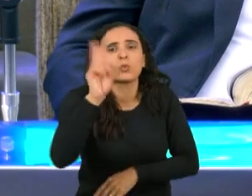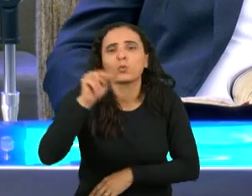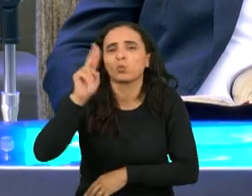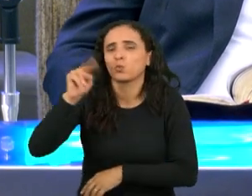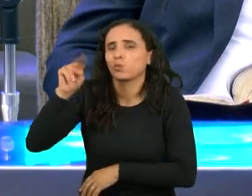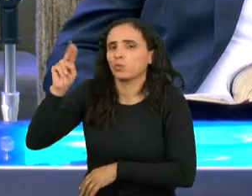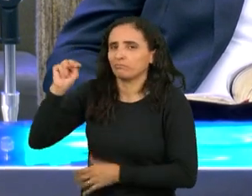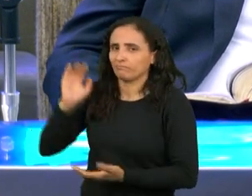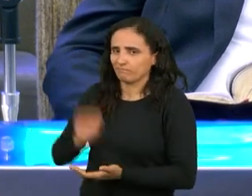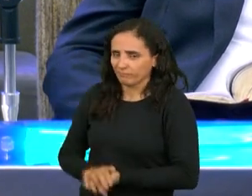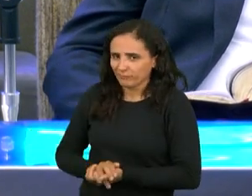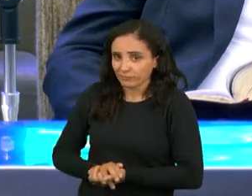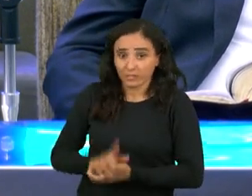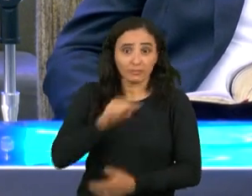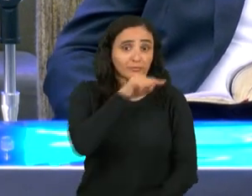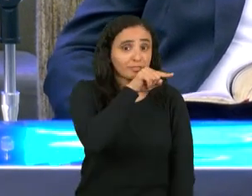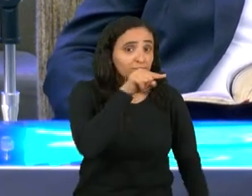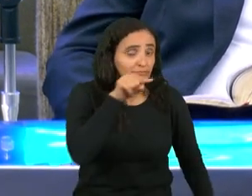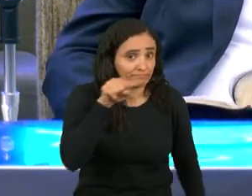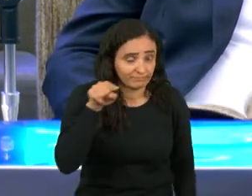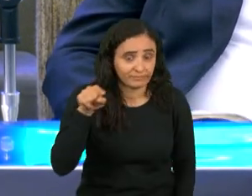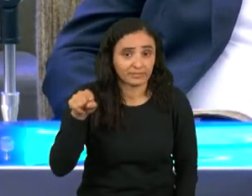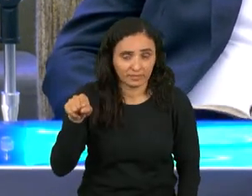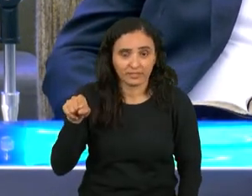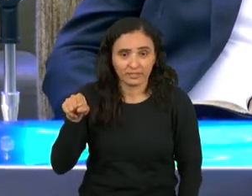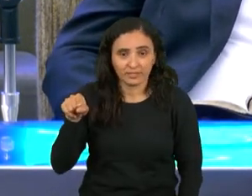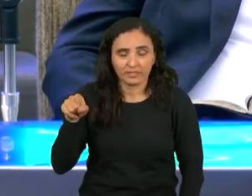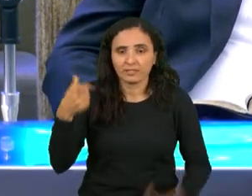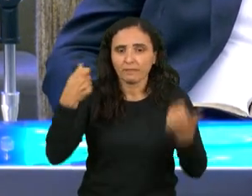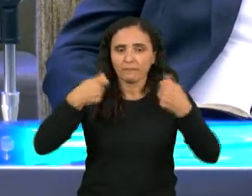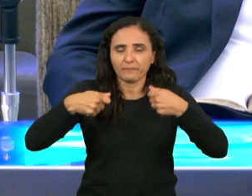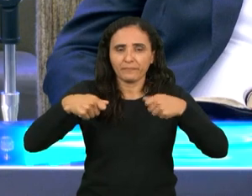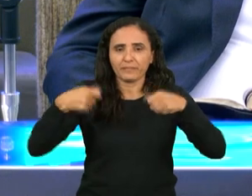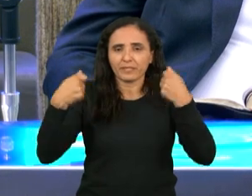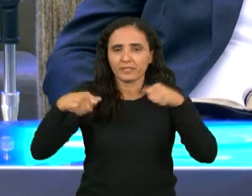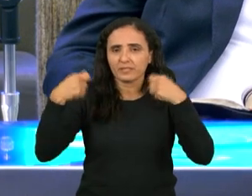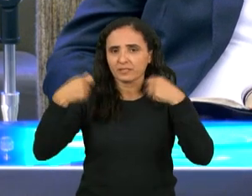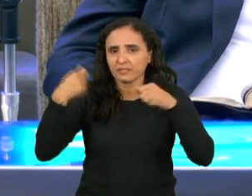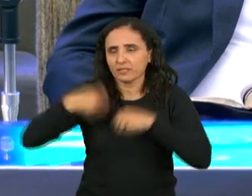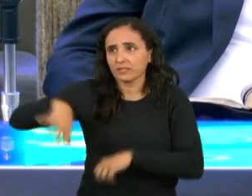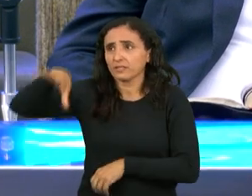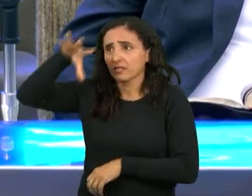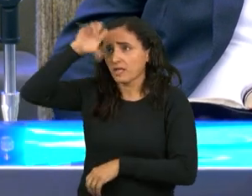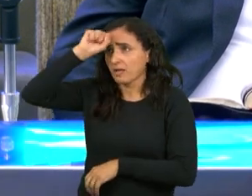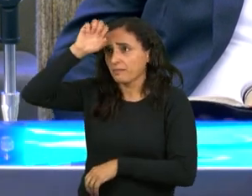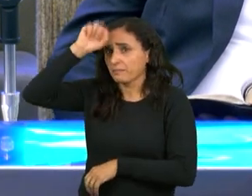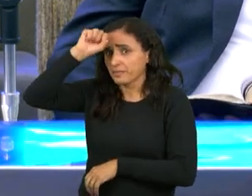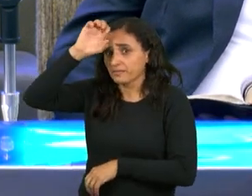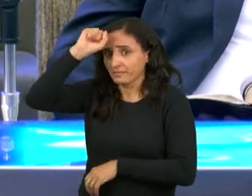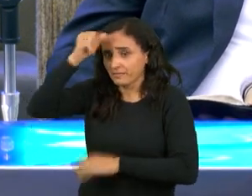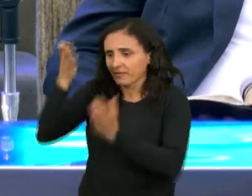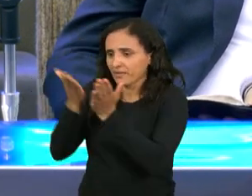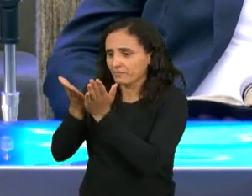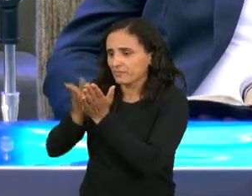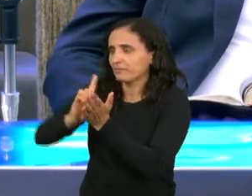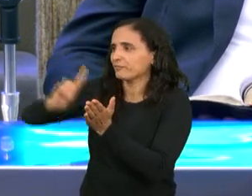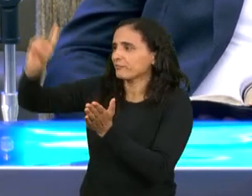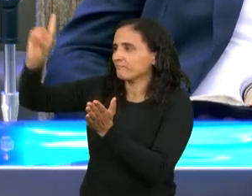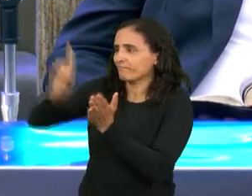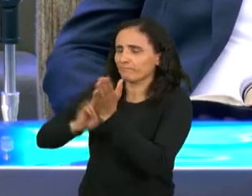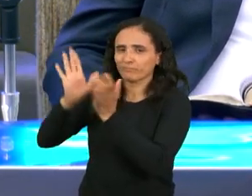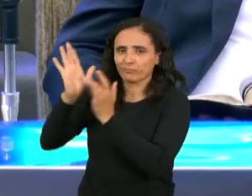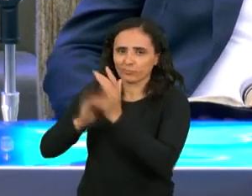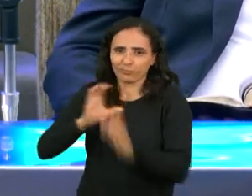aí diz mais voz não aprendestes assim de quem a Cristo